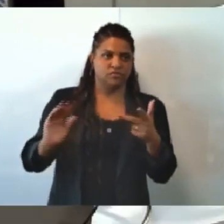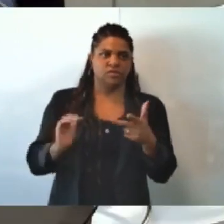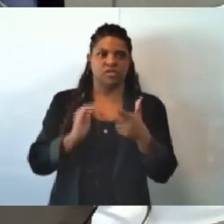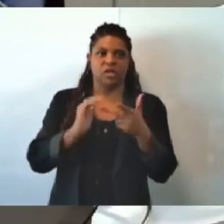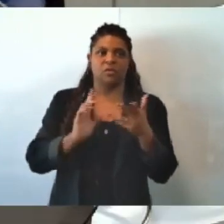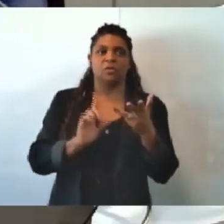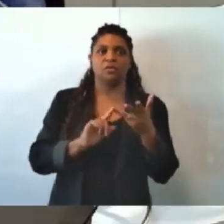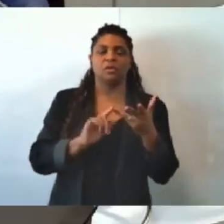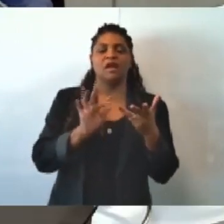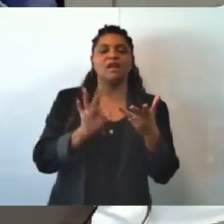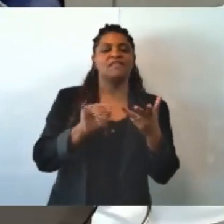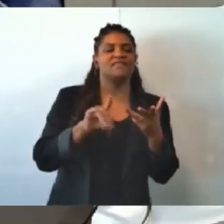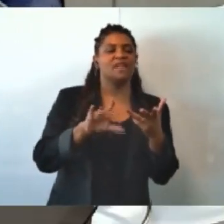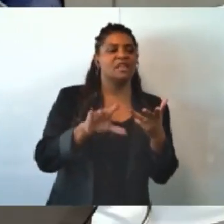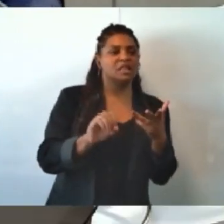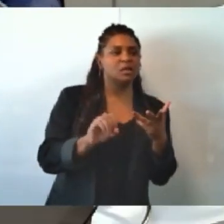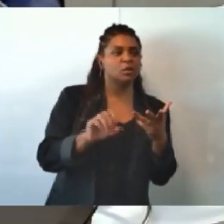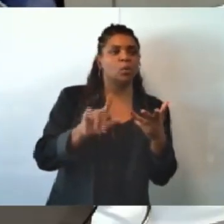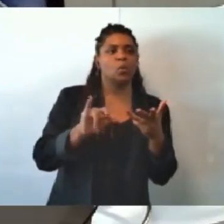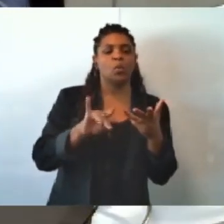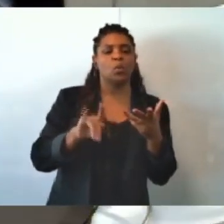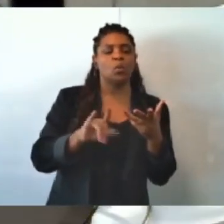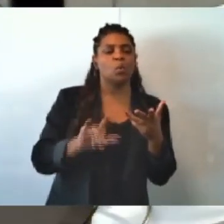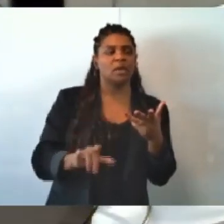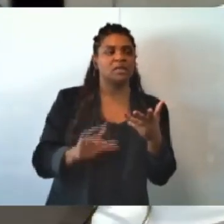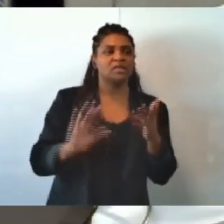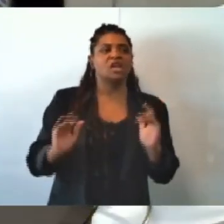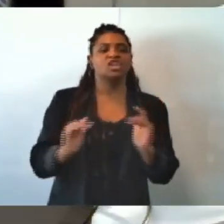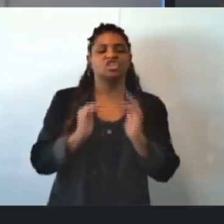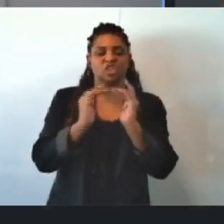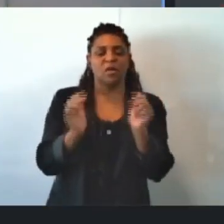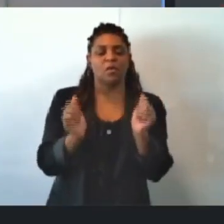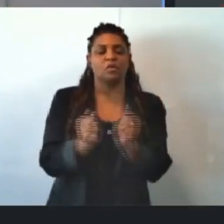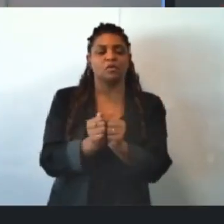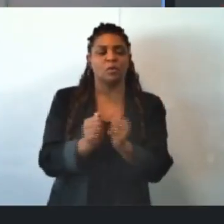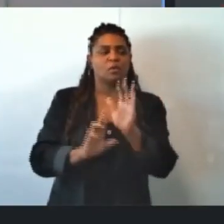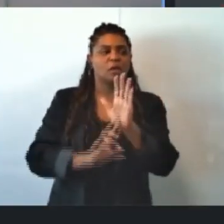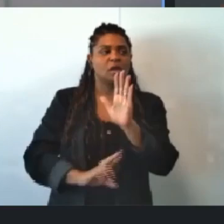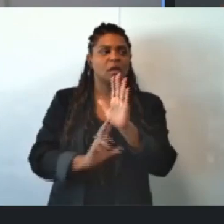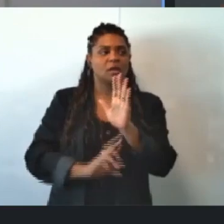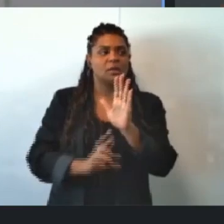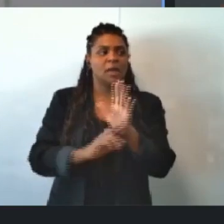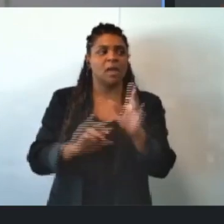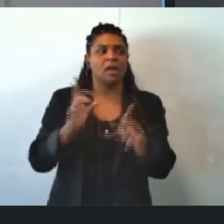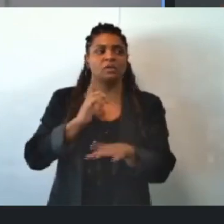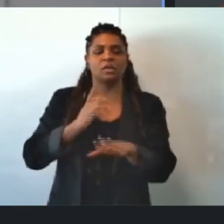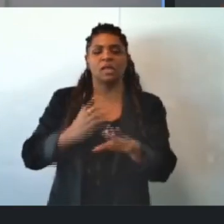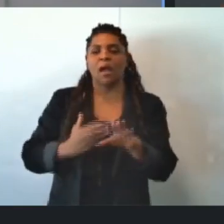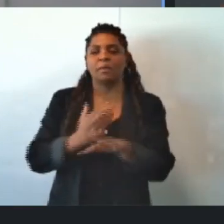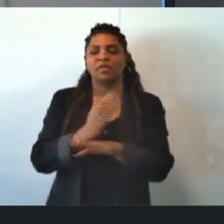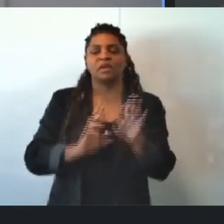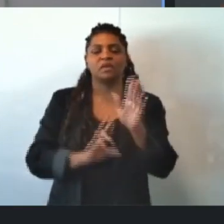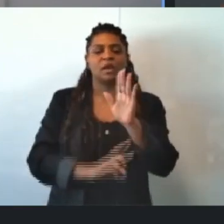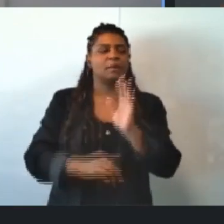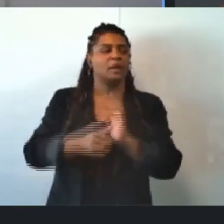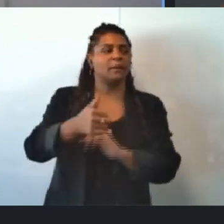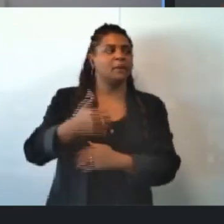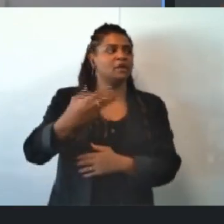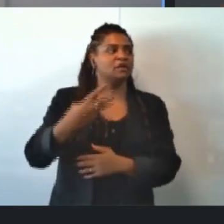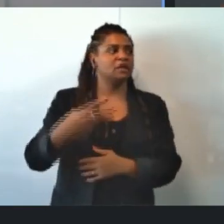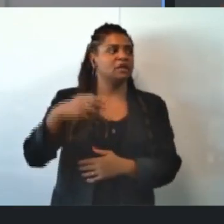Luiz. De acordo com o requerimento. Eu também estou de acordo. Está aprovado o requerimento